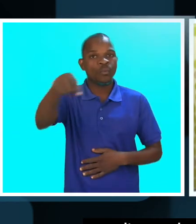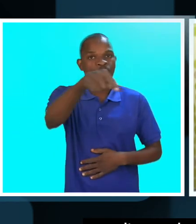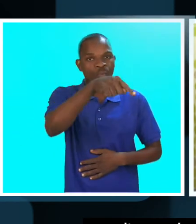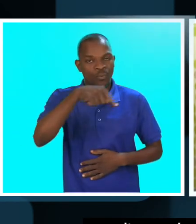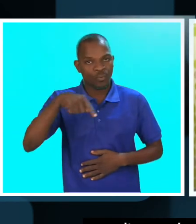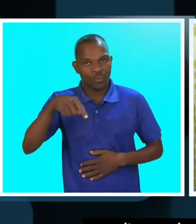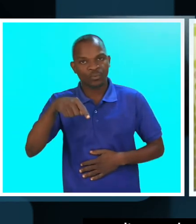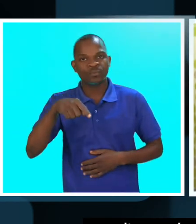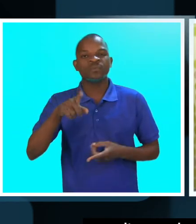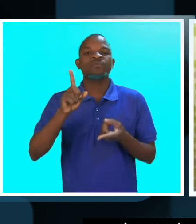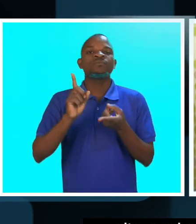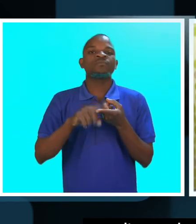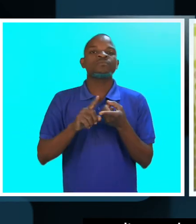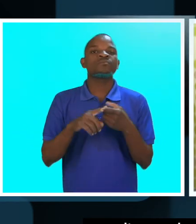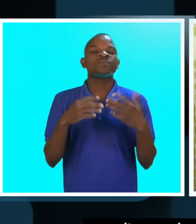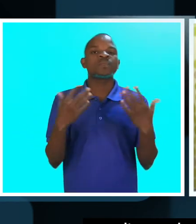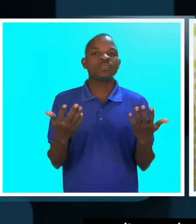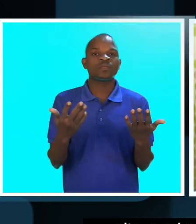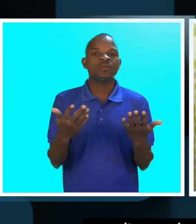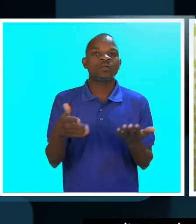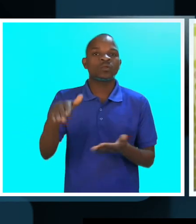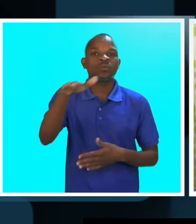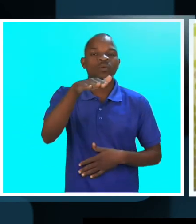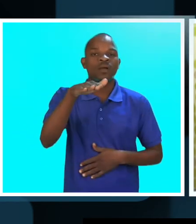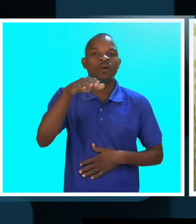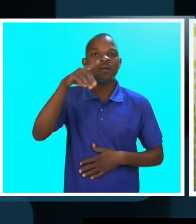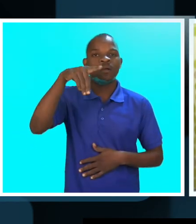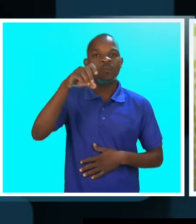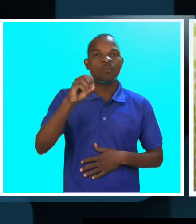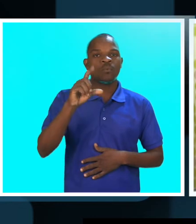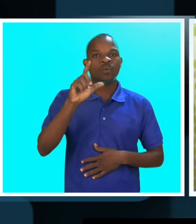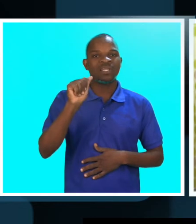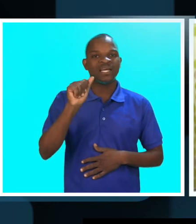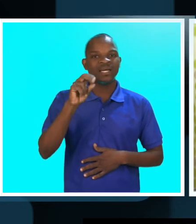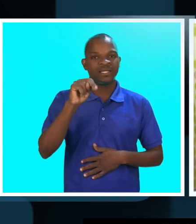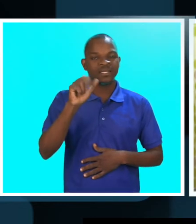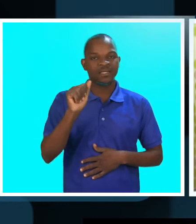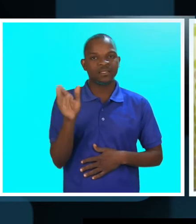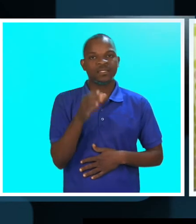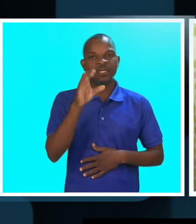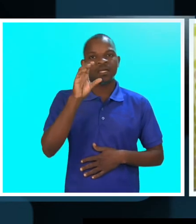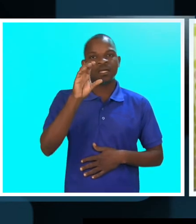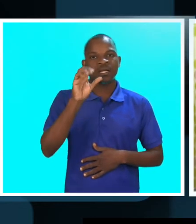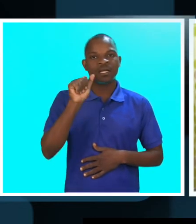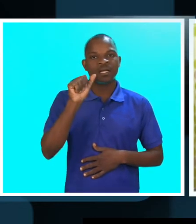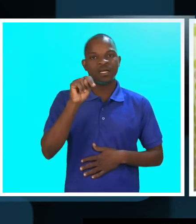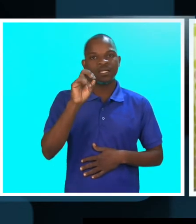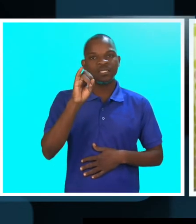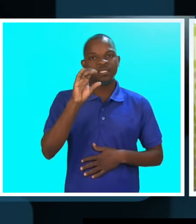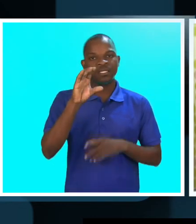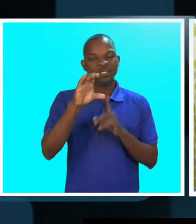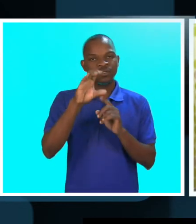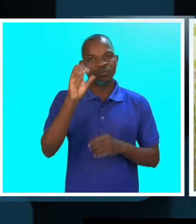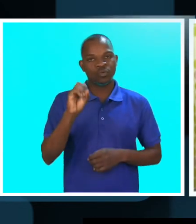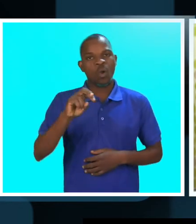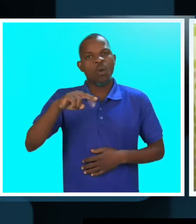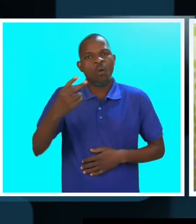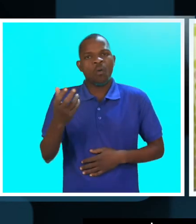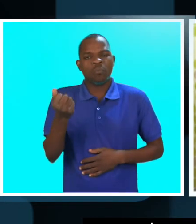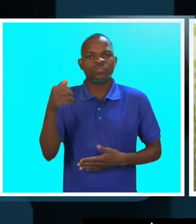dos Continuadores, assim como na Avenida Vladimir Len, na zona da Plana Caniço. para se